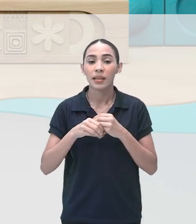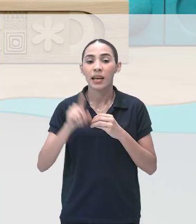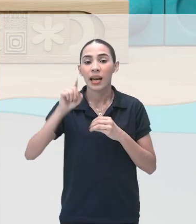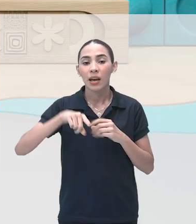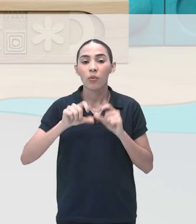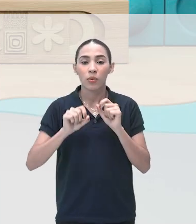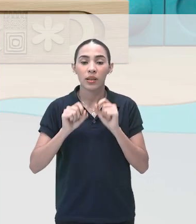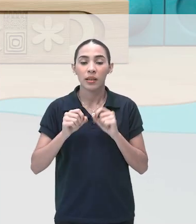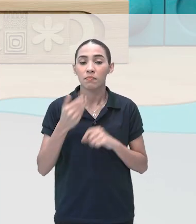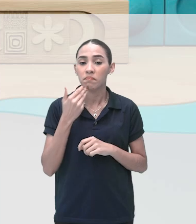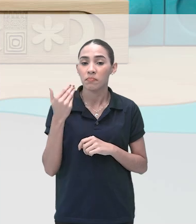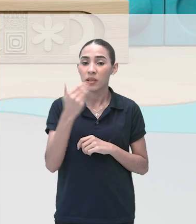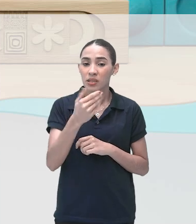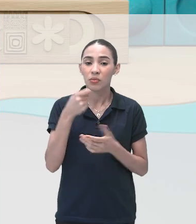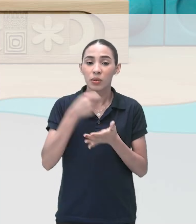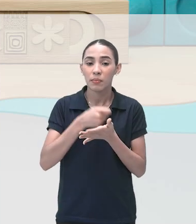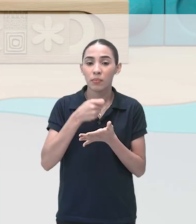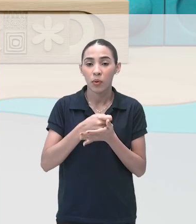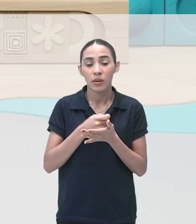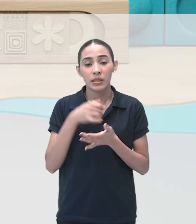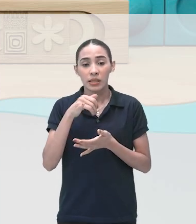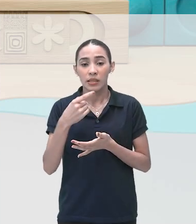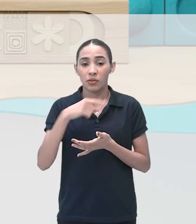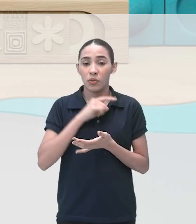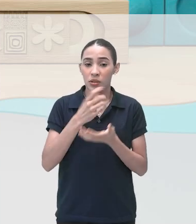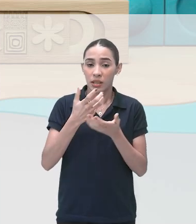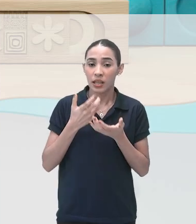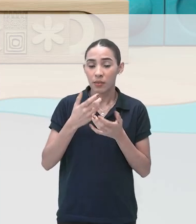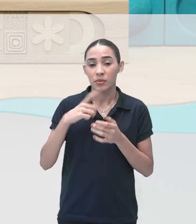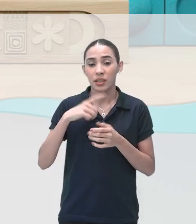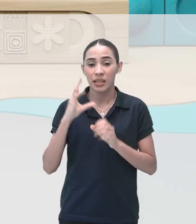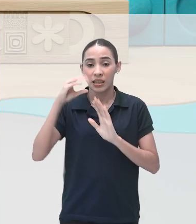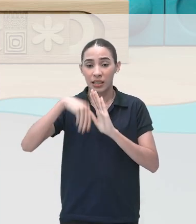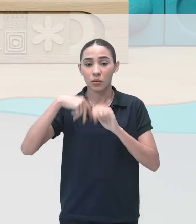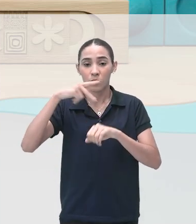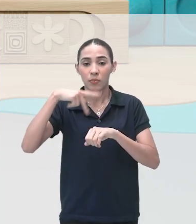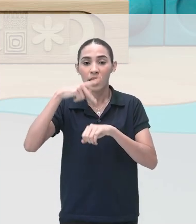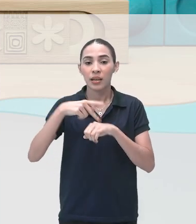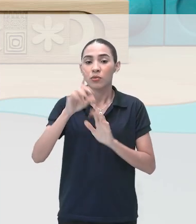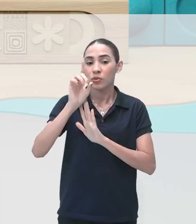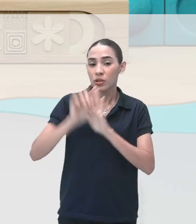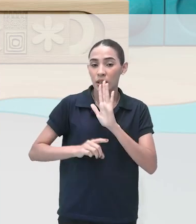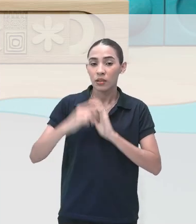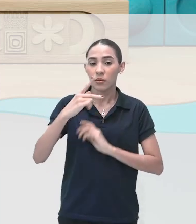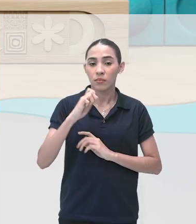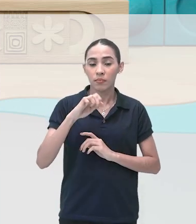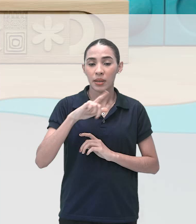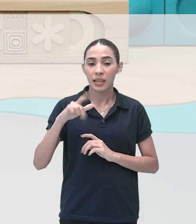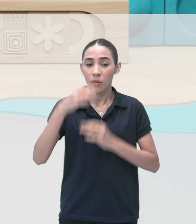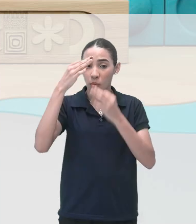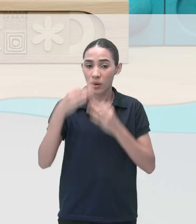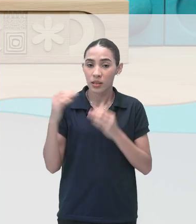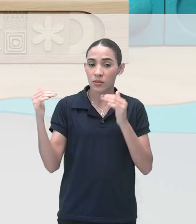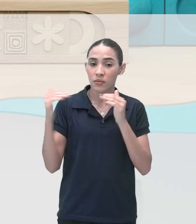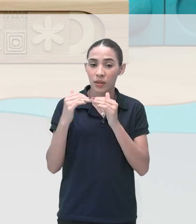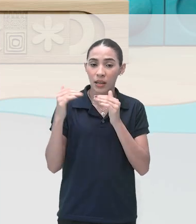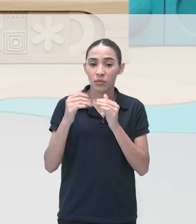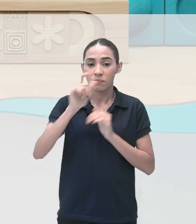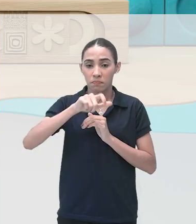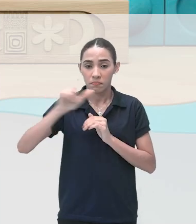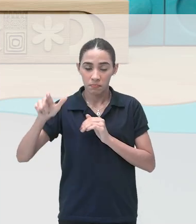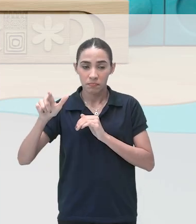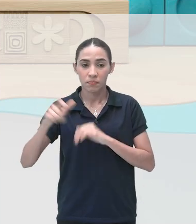é providência que se impõe se queremos ter em nosso país um direito penal coerente com a